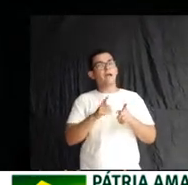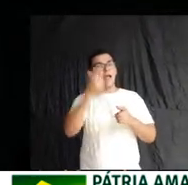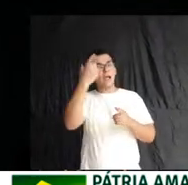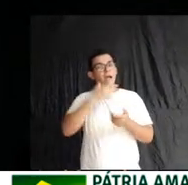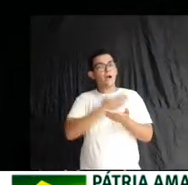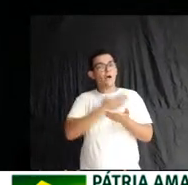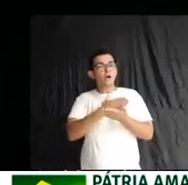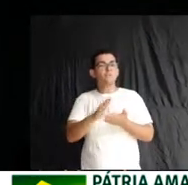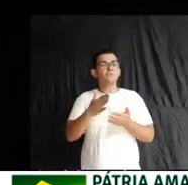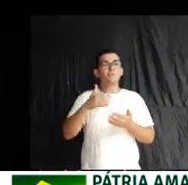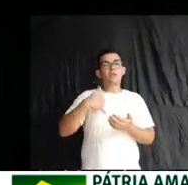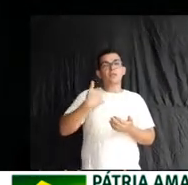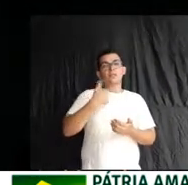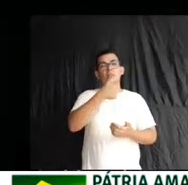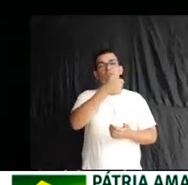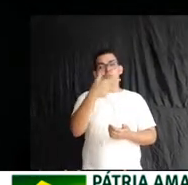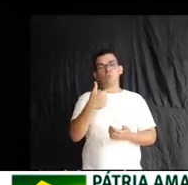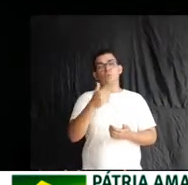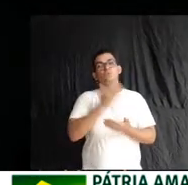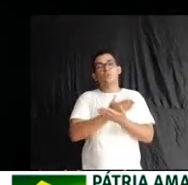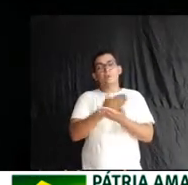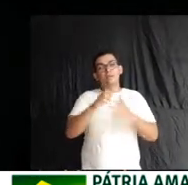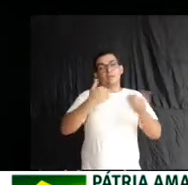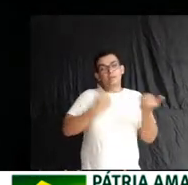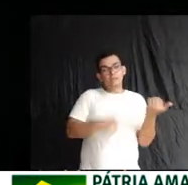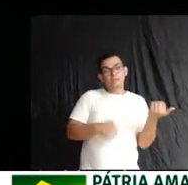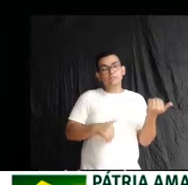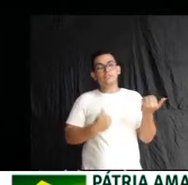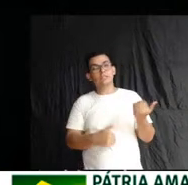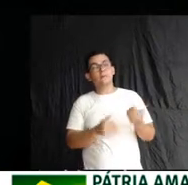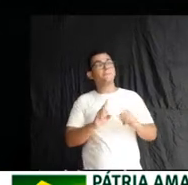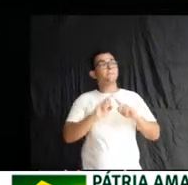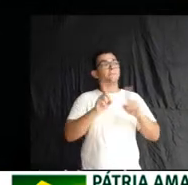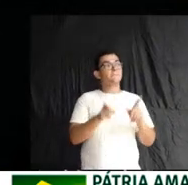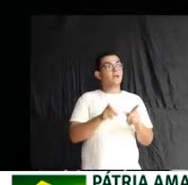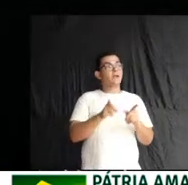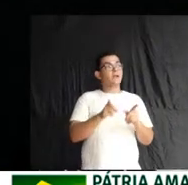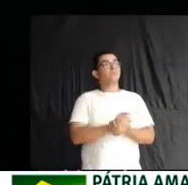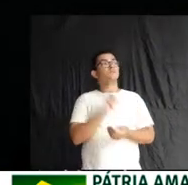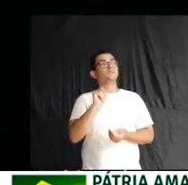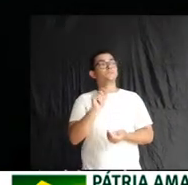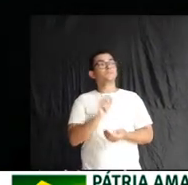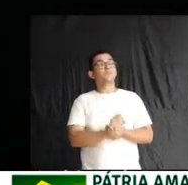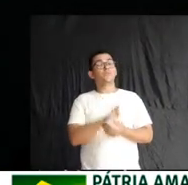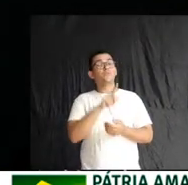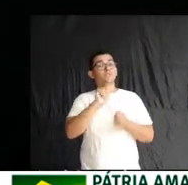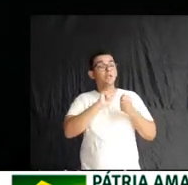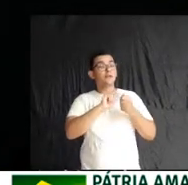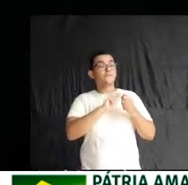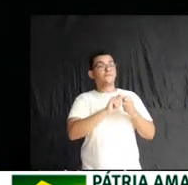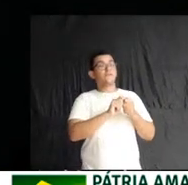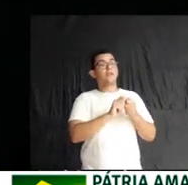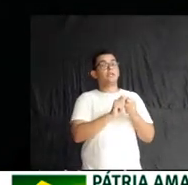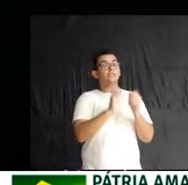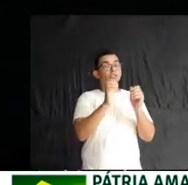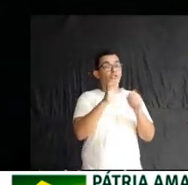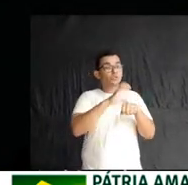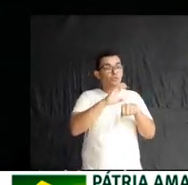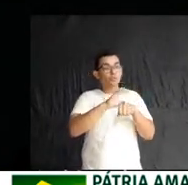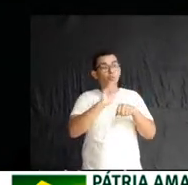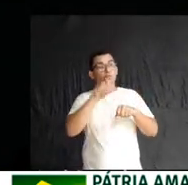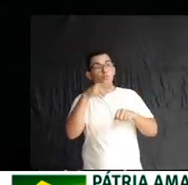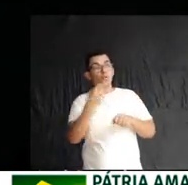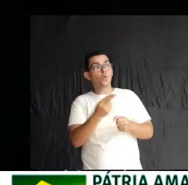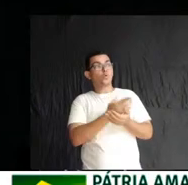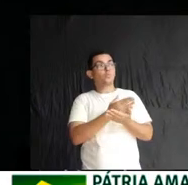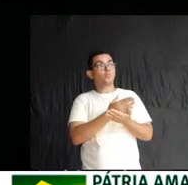né? 12 anos de idade, começou. Aí você fez aula ou foi aprendendo assim no Deus dará? É, nós estamos aqui